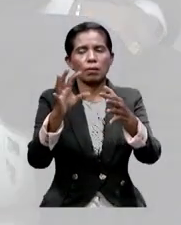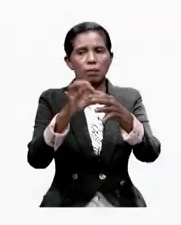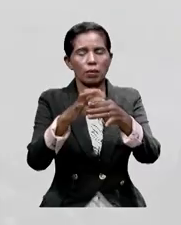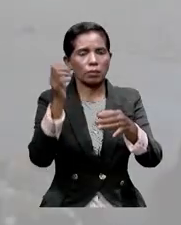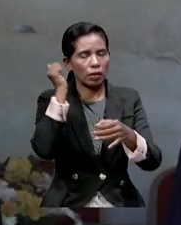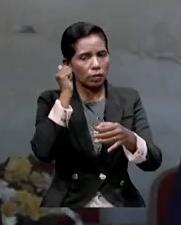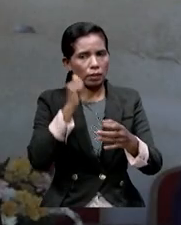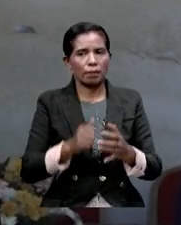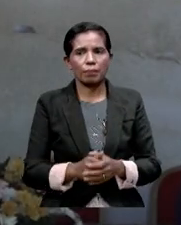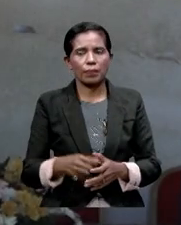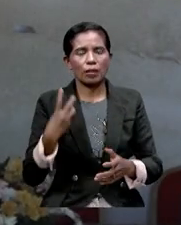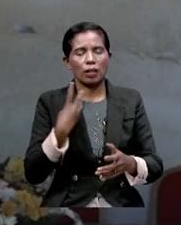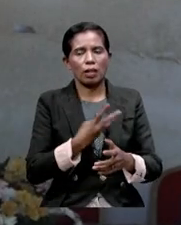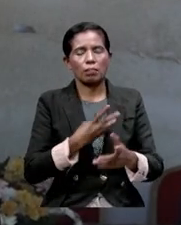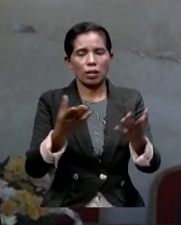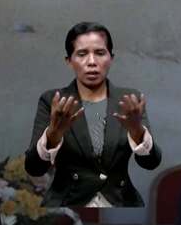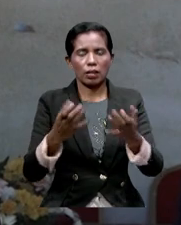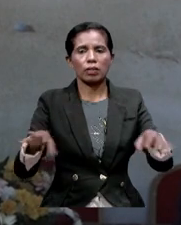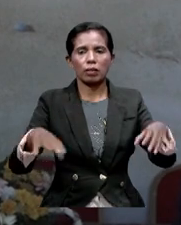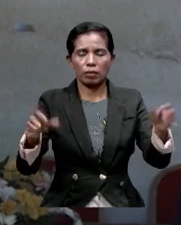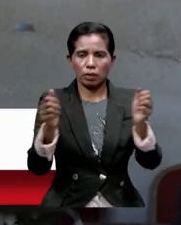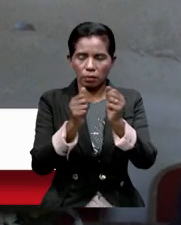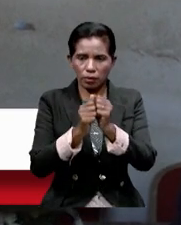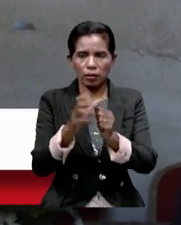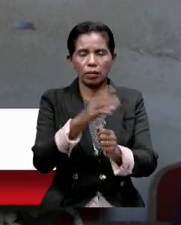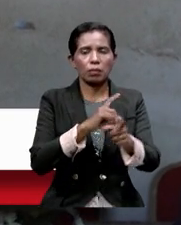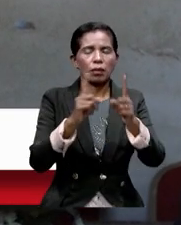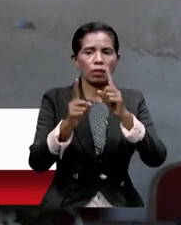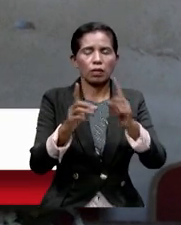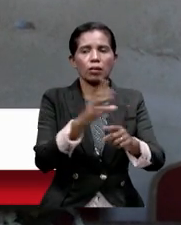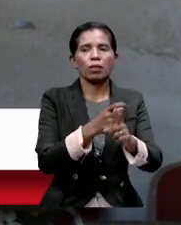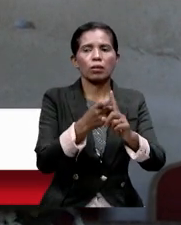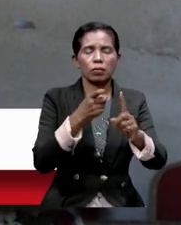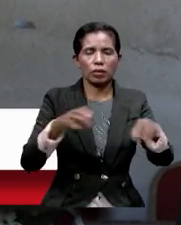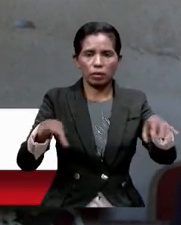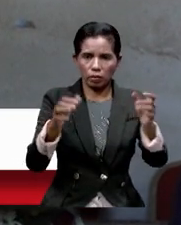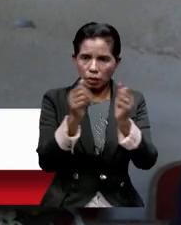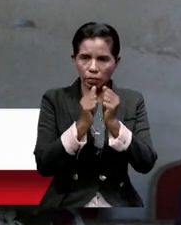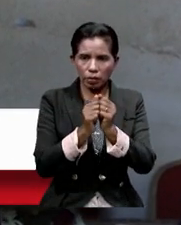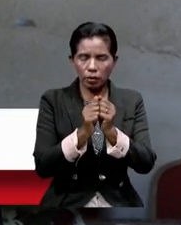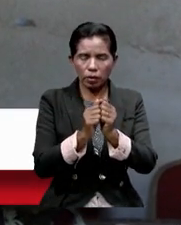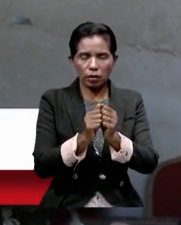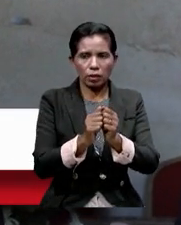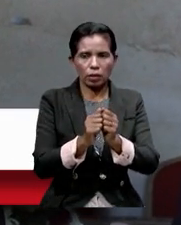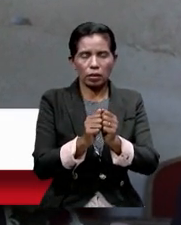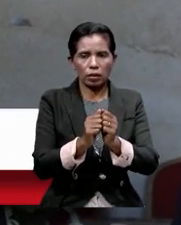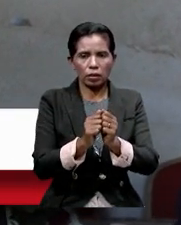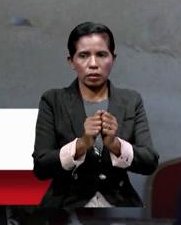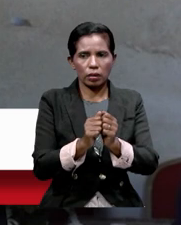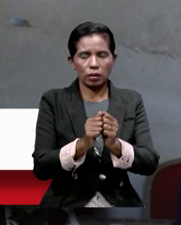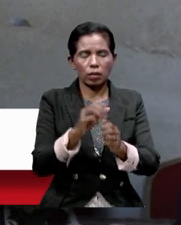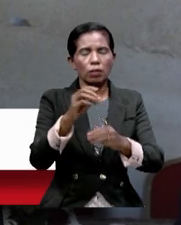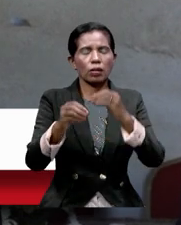Mengenai perkara-perkara yang telah kami bincangkan sebelum ini, baik dari segi kerjasama di bidang